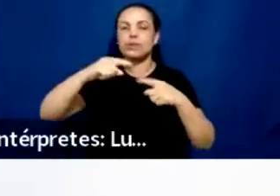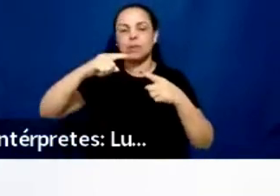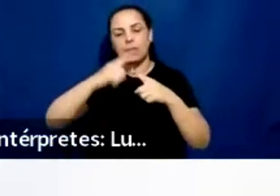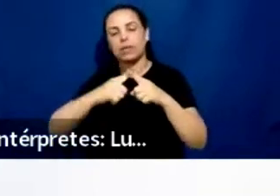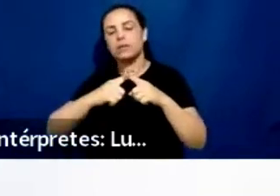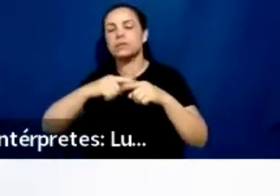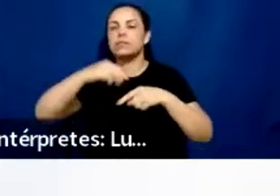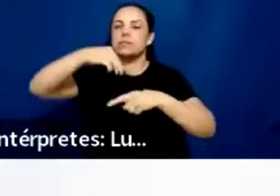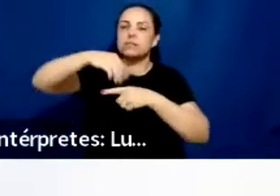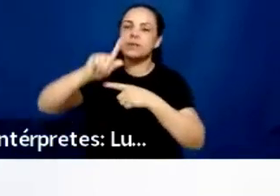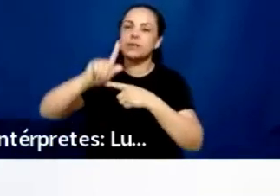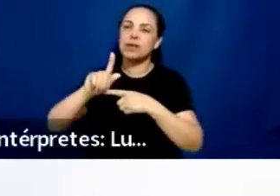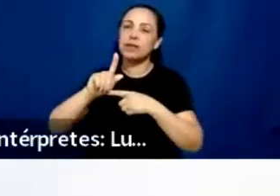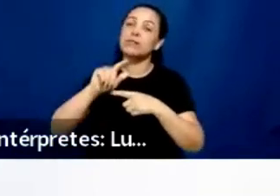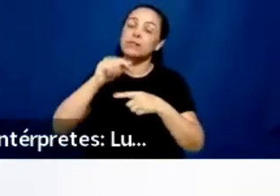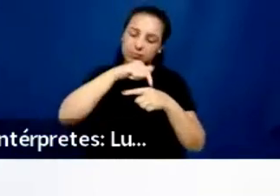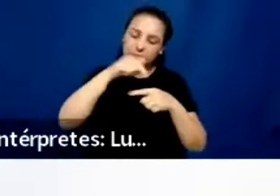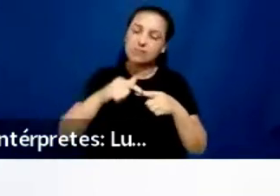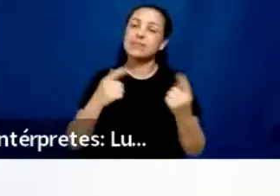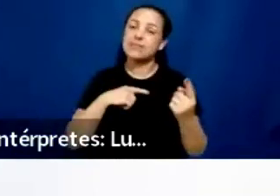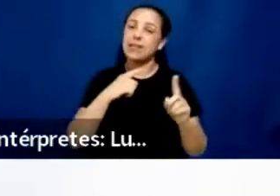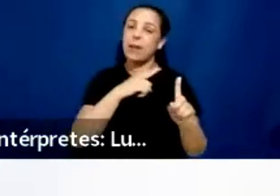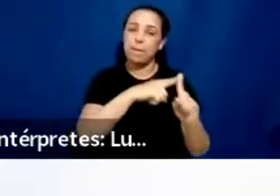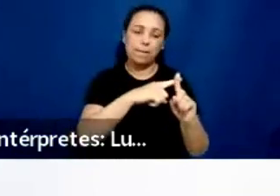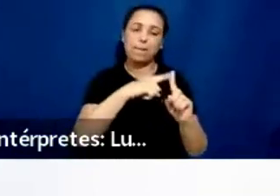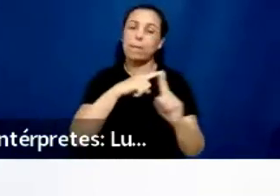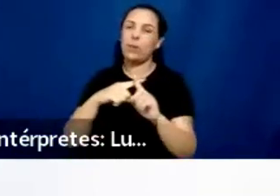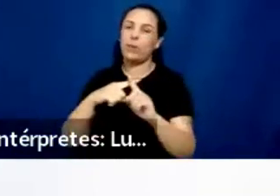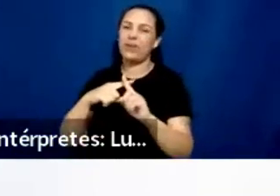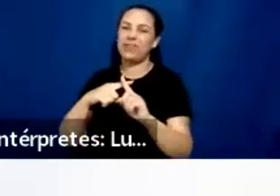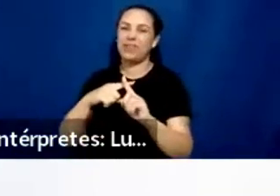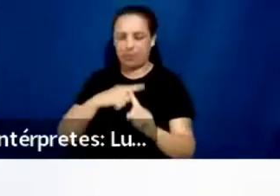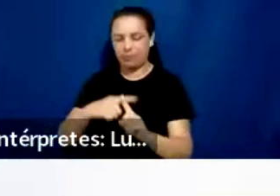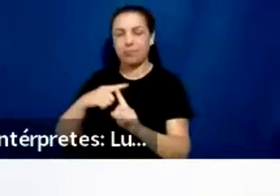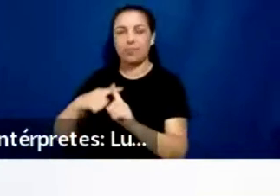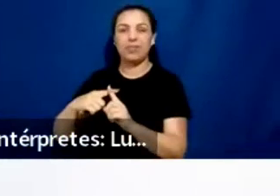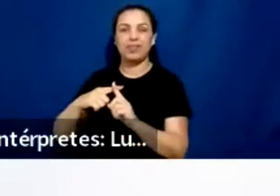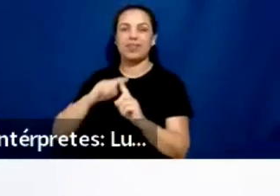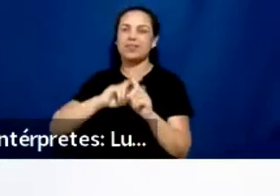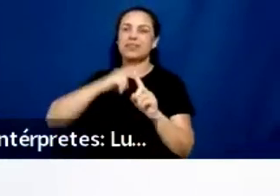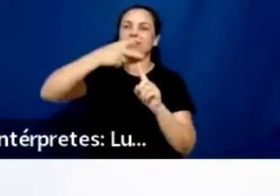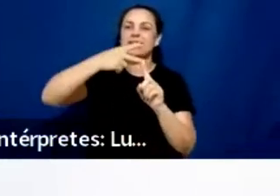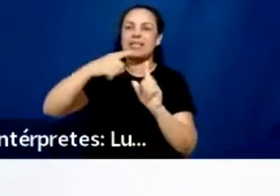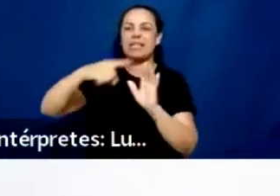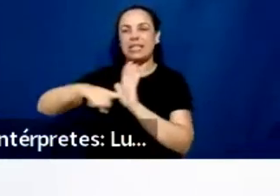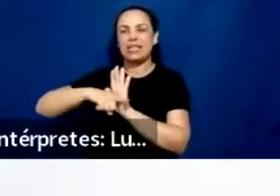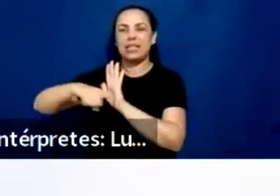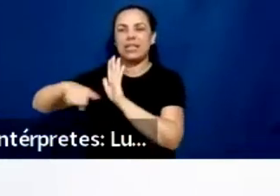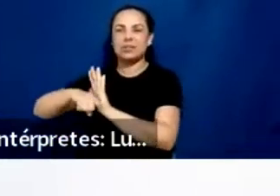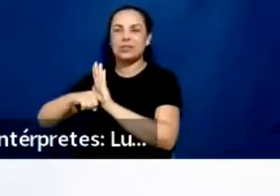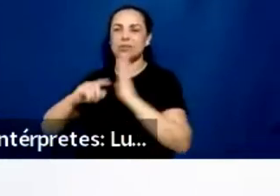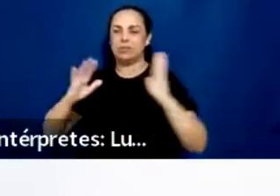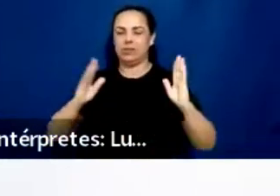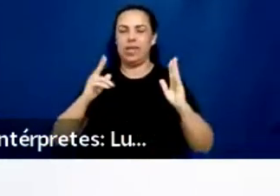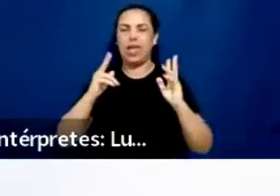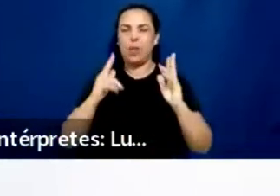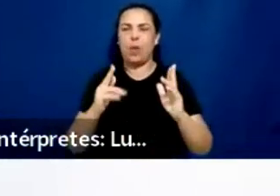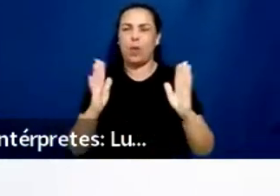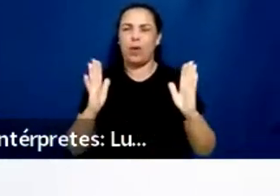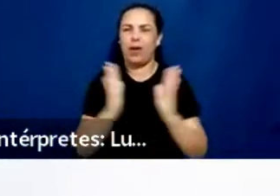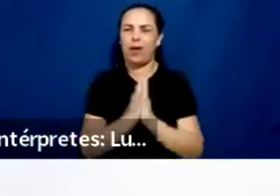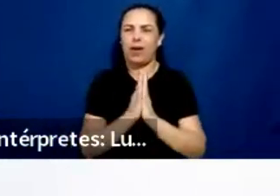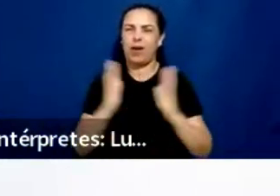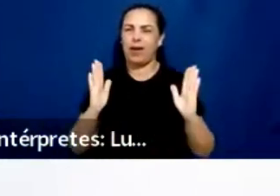eles são positivos bivalentes. Os íons de hidroxila são negativos. Então, eles vão se unir e vão